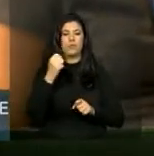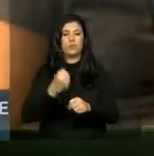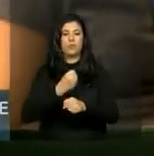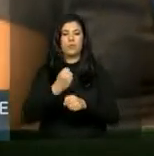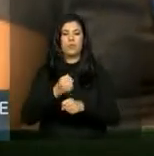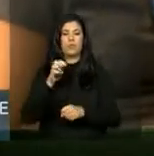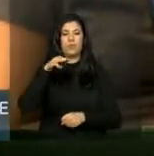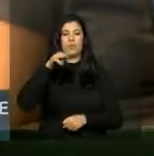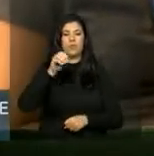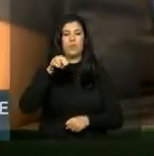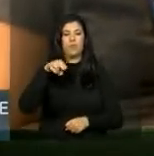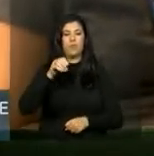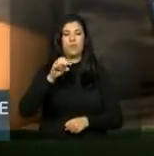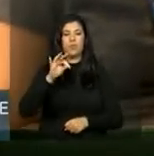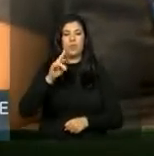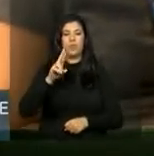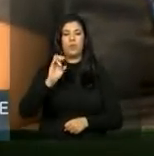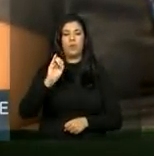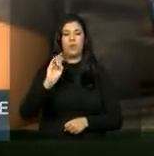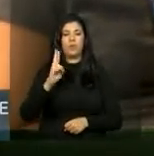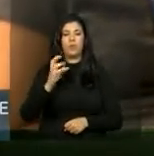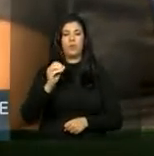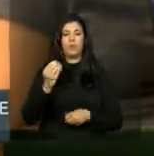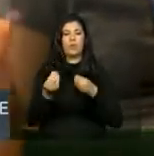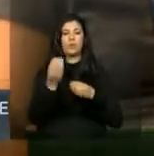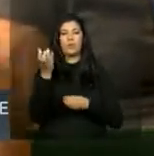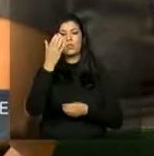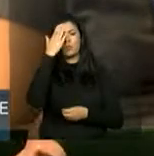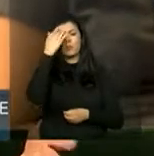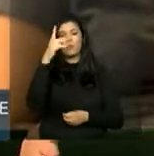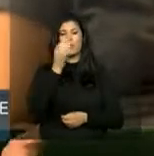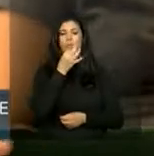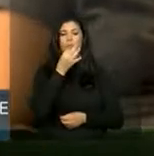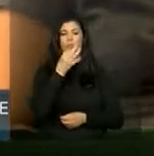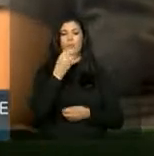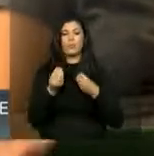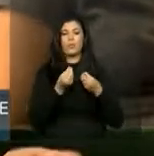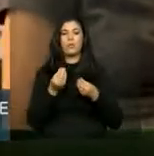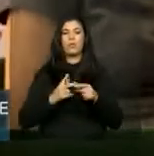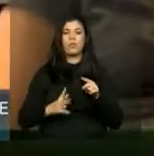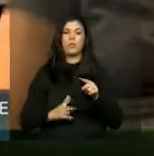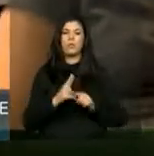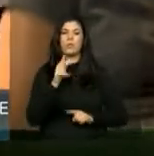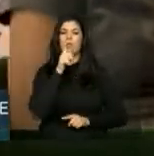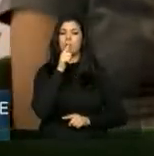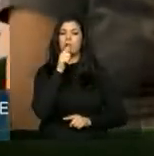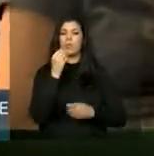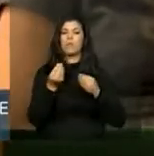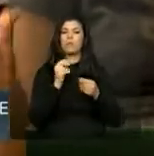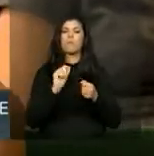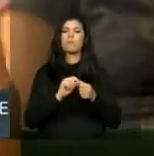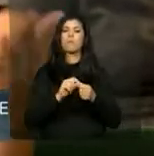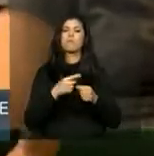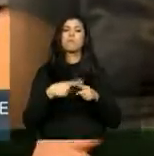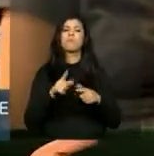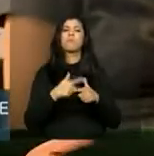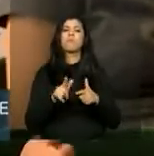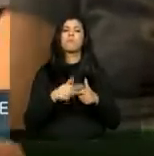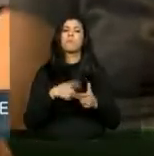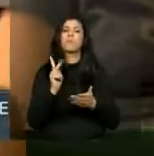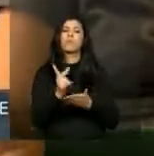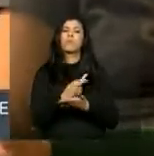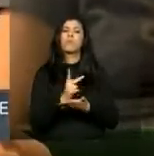zona leste de São Paulo eu queria saber do senhor a interrupção foi causada por um erro de avaliação que os engenheiros